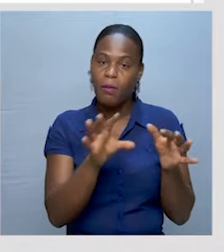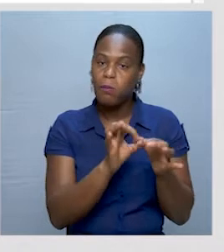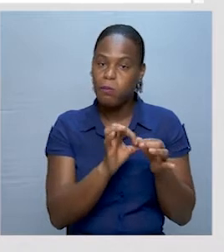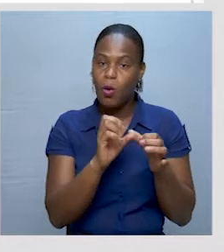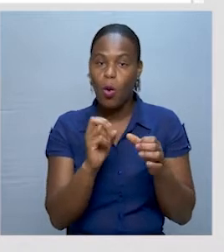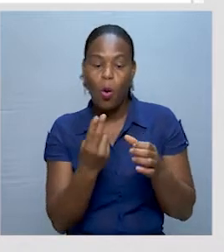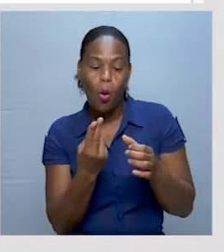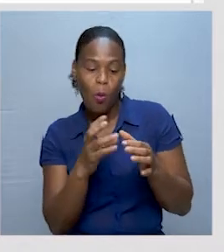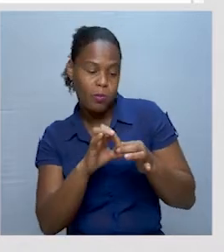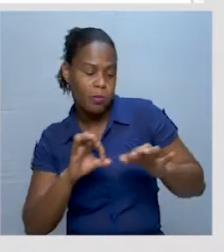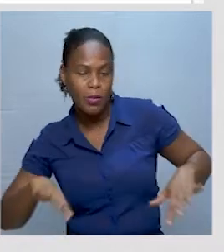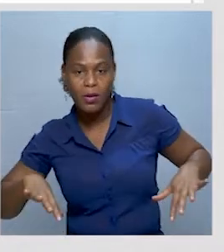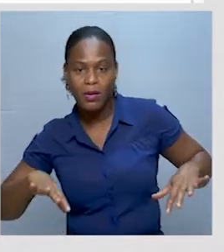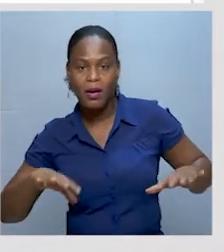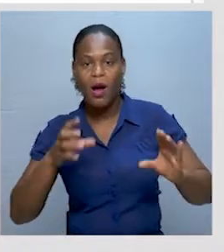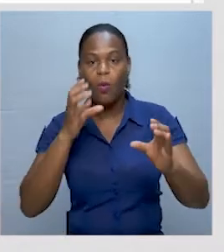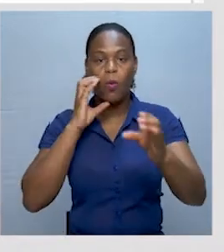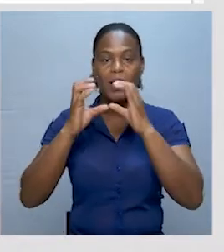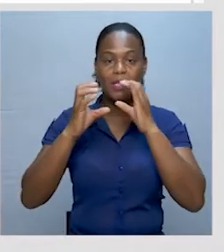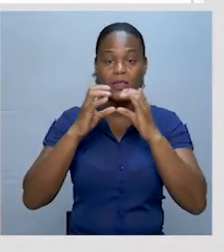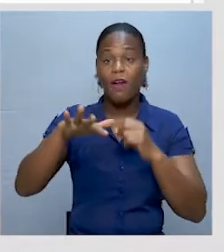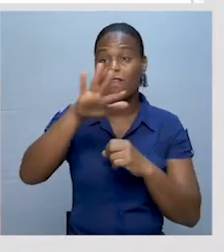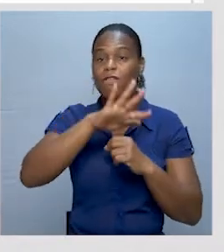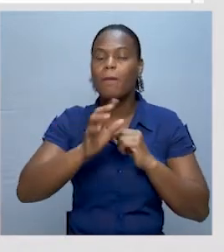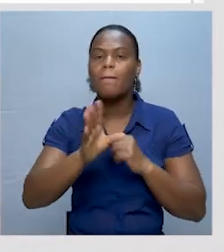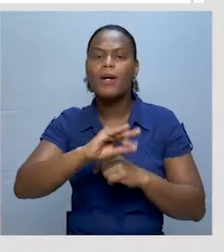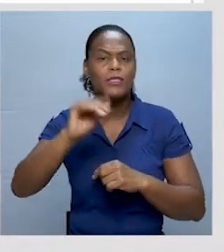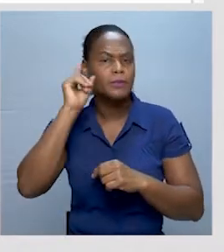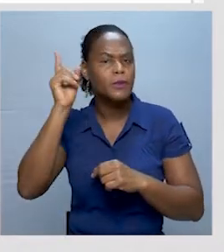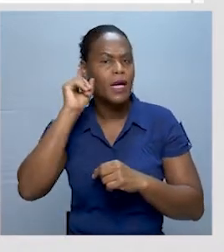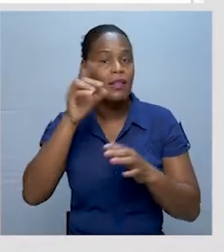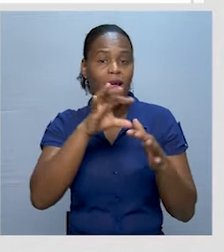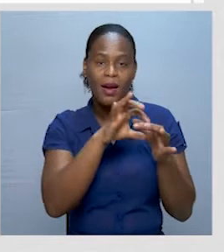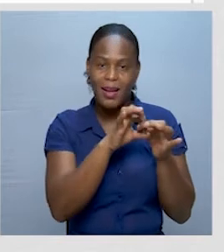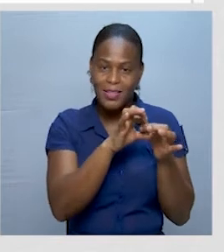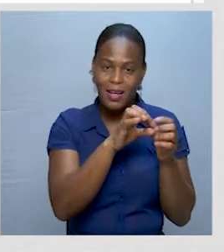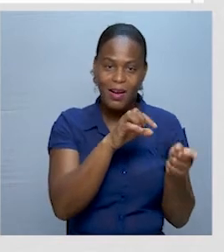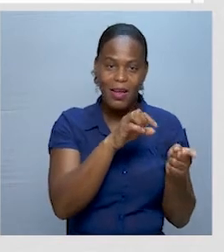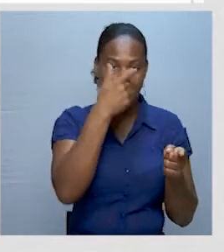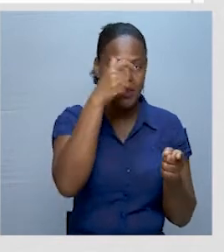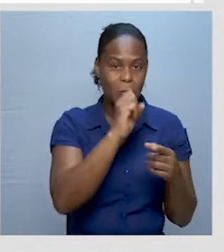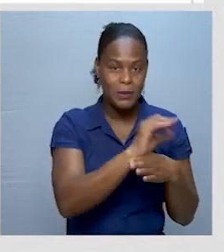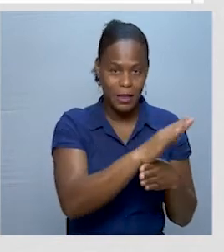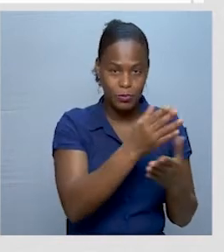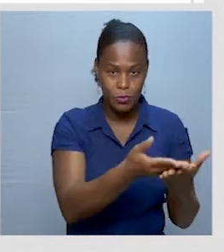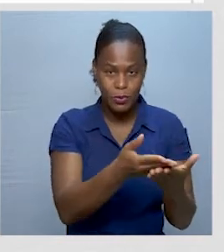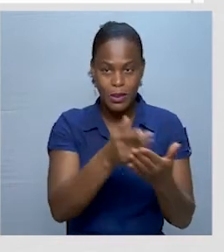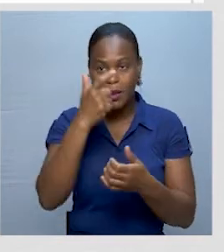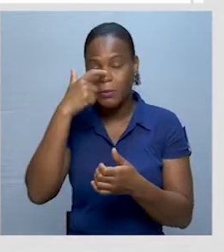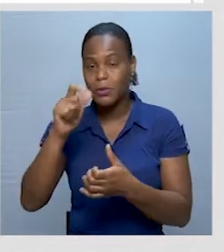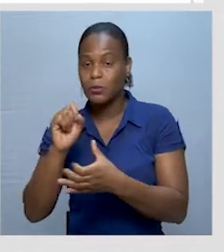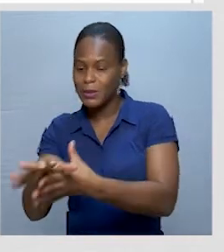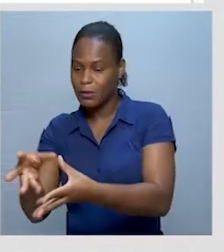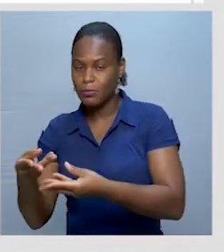ou interromper a comunicação, de modo que o mais importante é a relação entre o emissor e o receptor